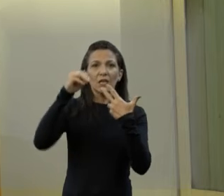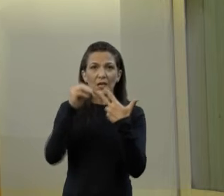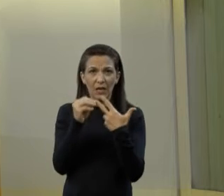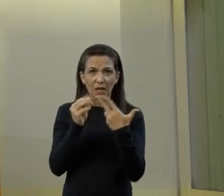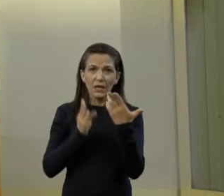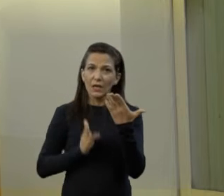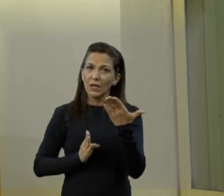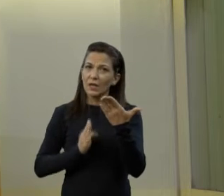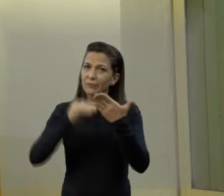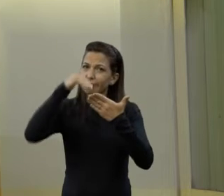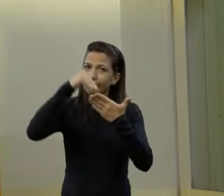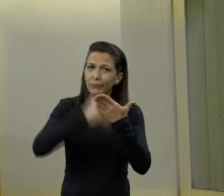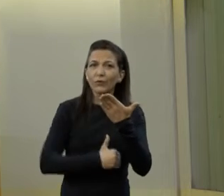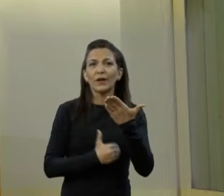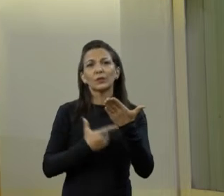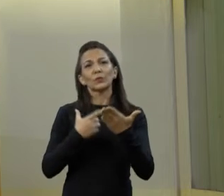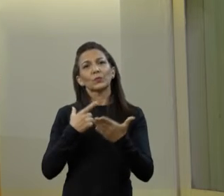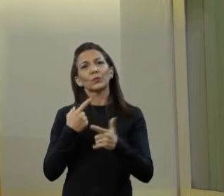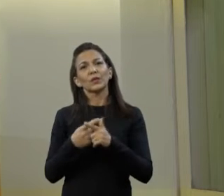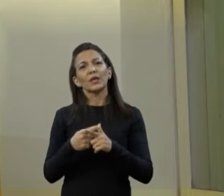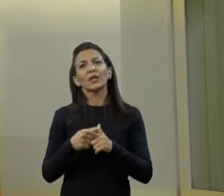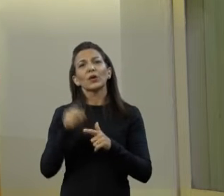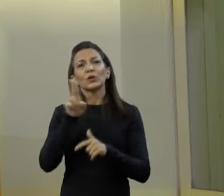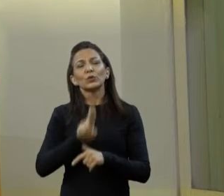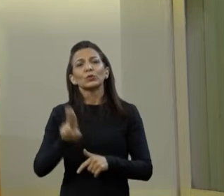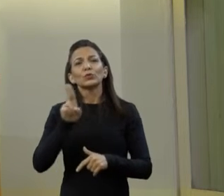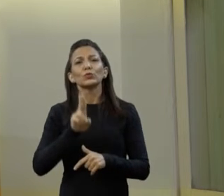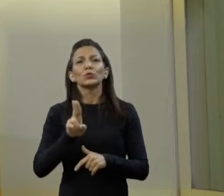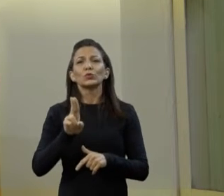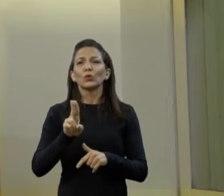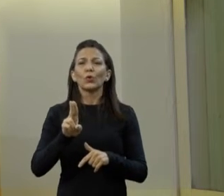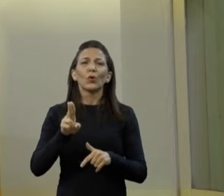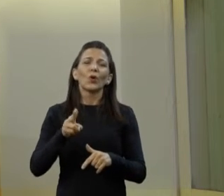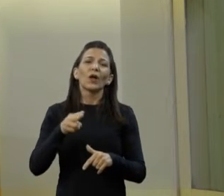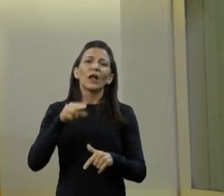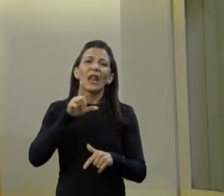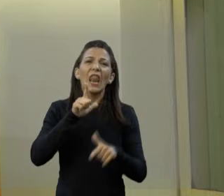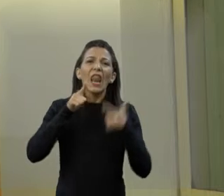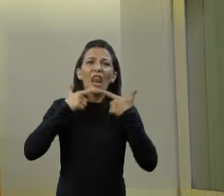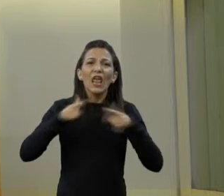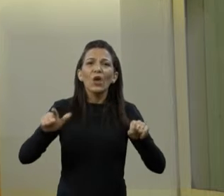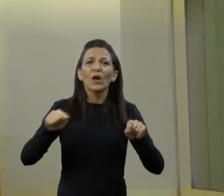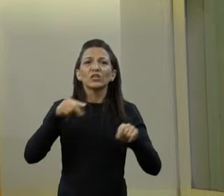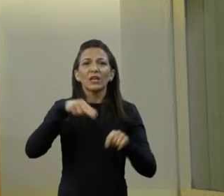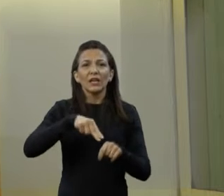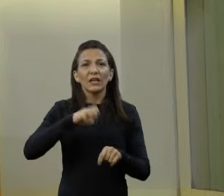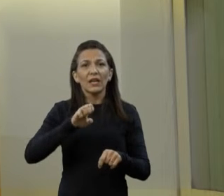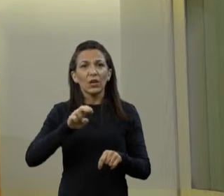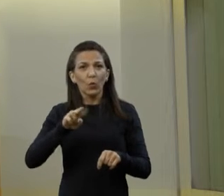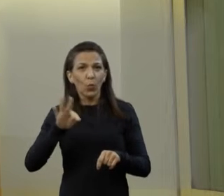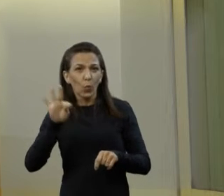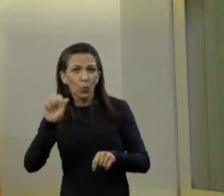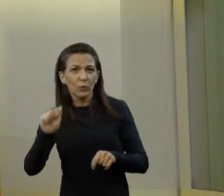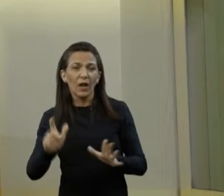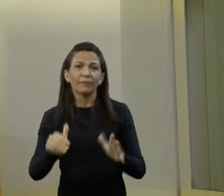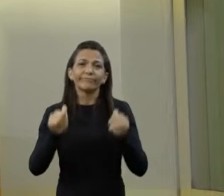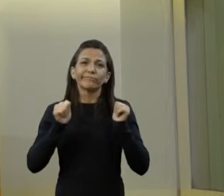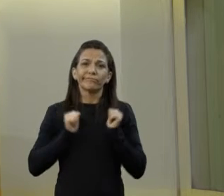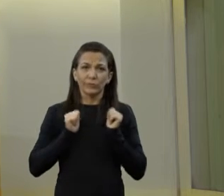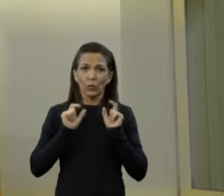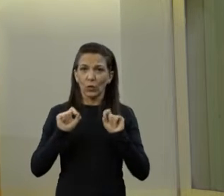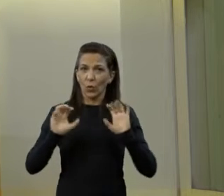neutra que que eu posso dizer para esses inocentes úteis tem que falar numa língua que eles entendem então